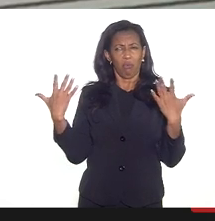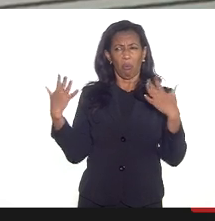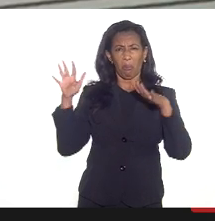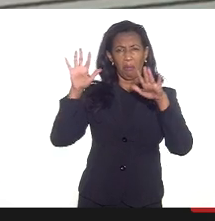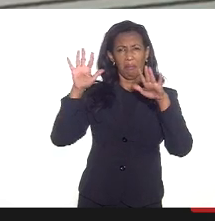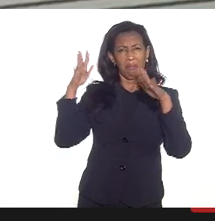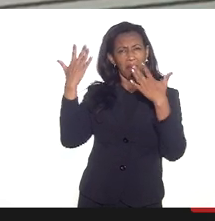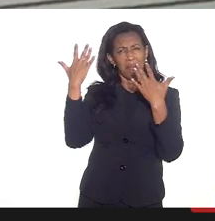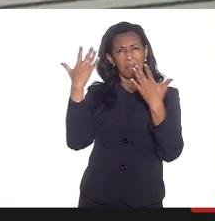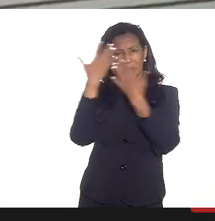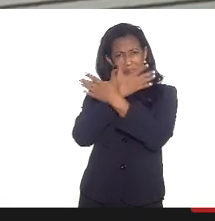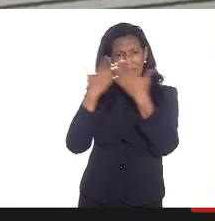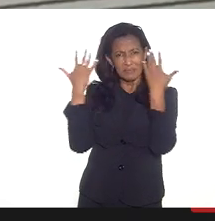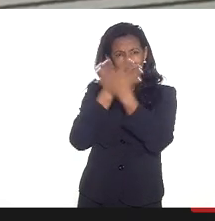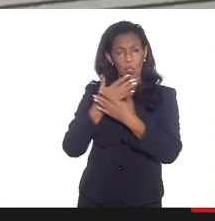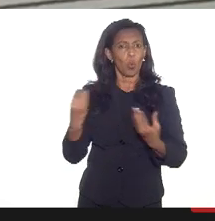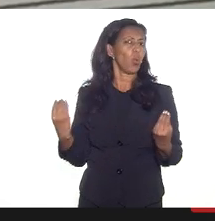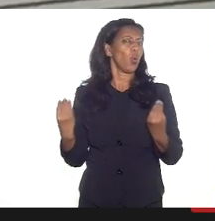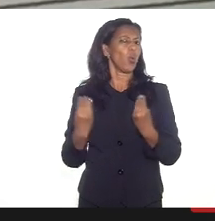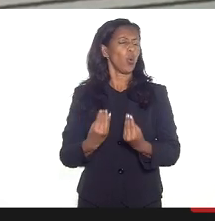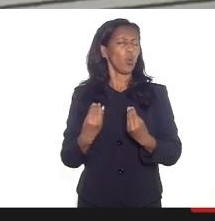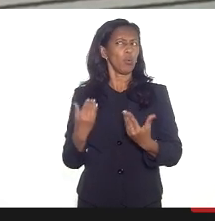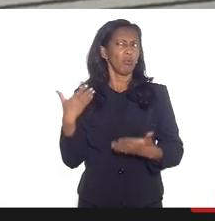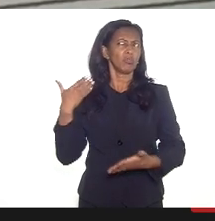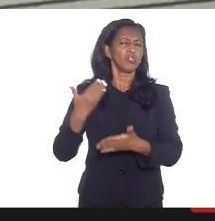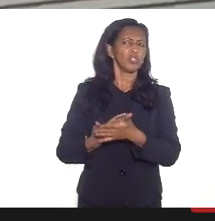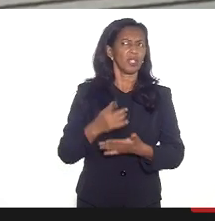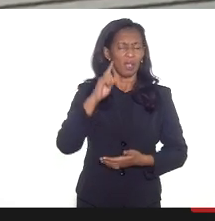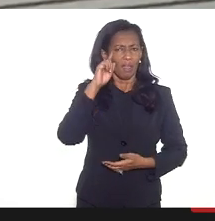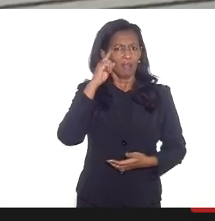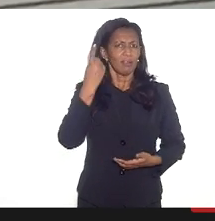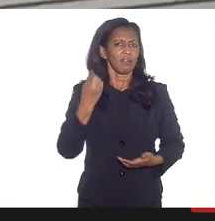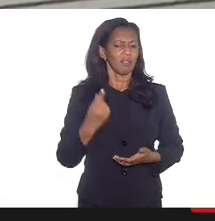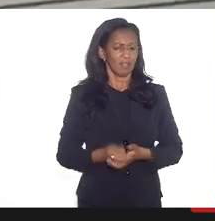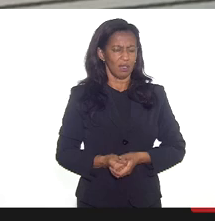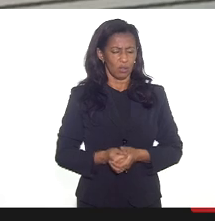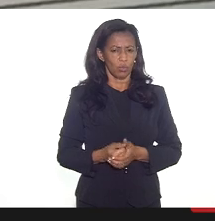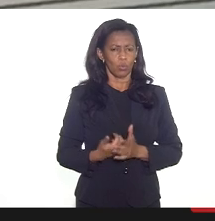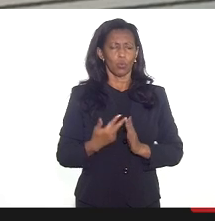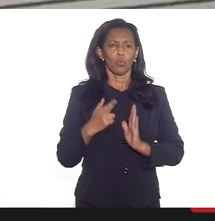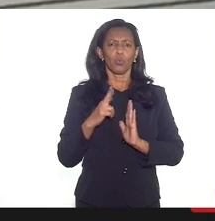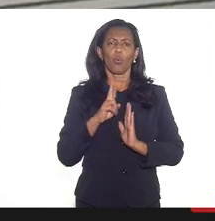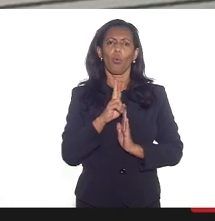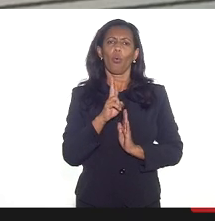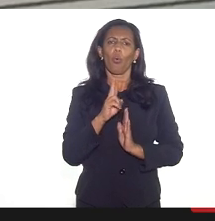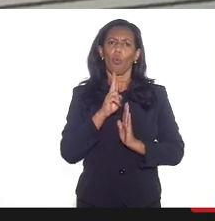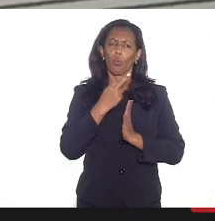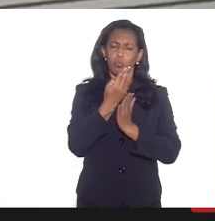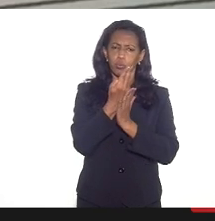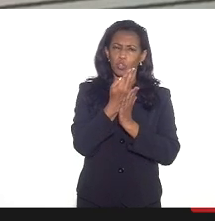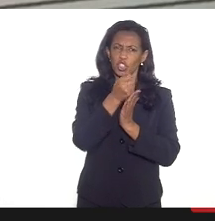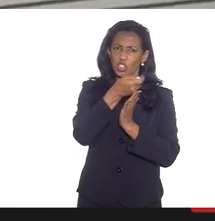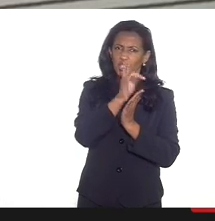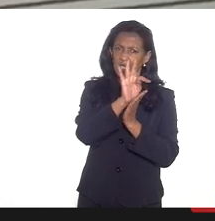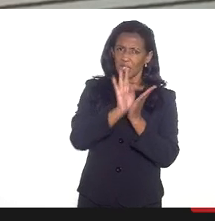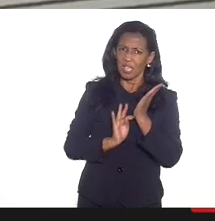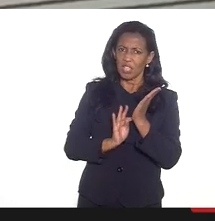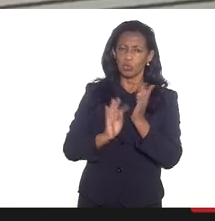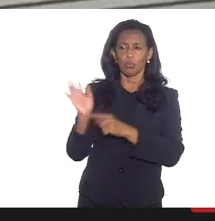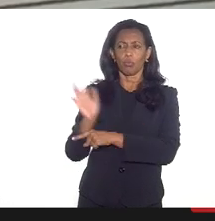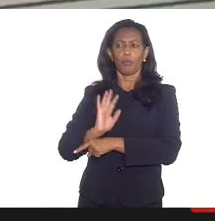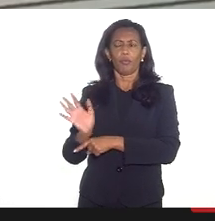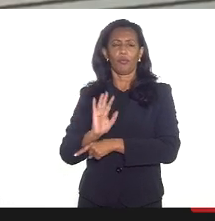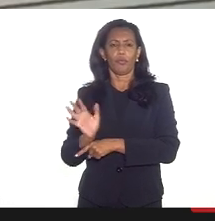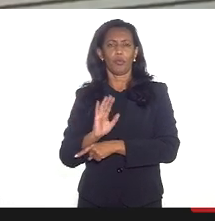só para... Como é que eu cheguei à ideia do roteiro do filme sobre ela, que trata de uma história de